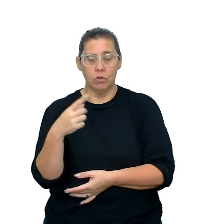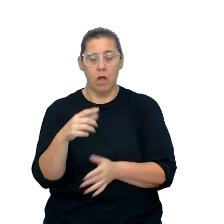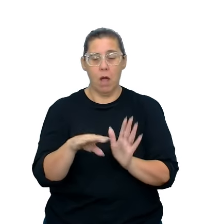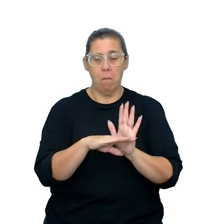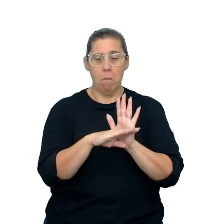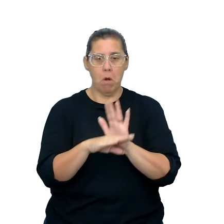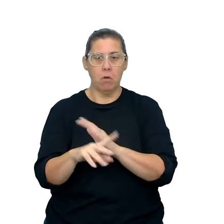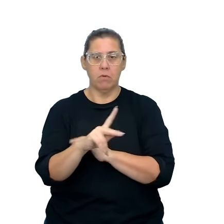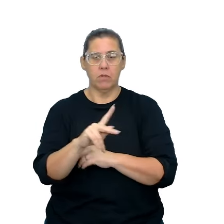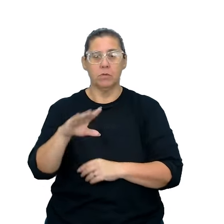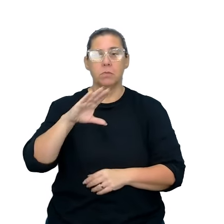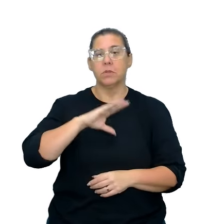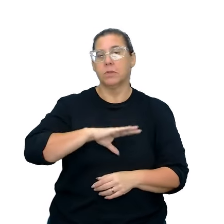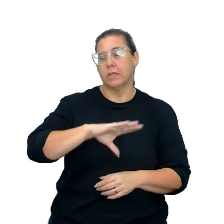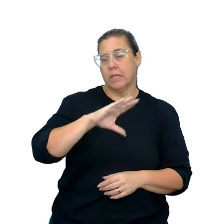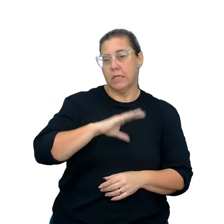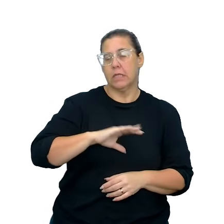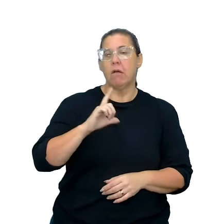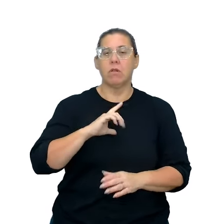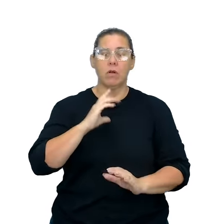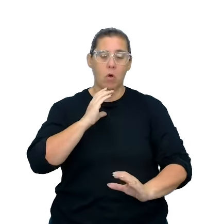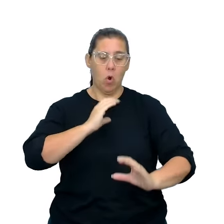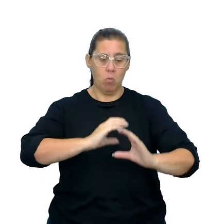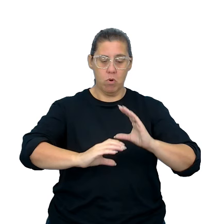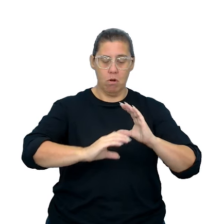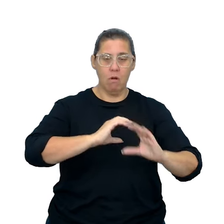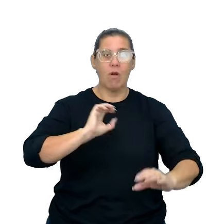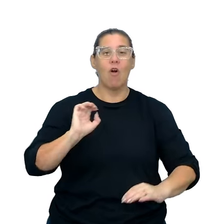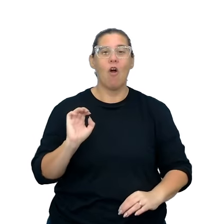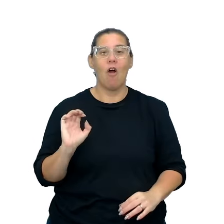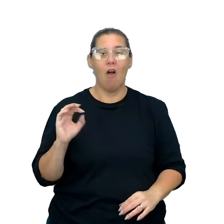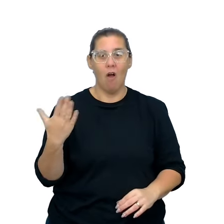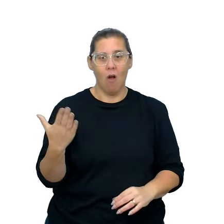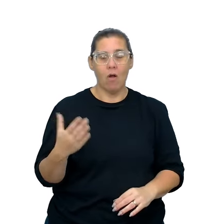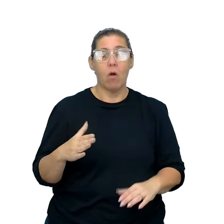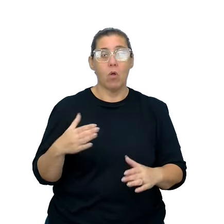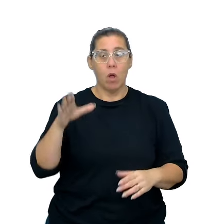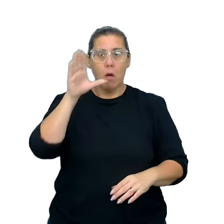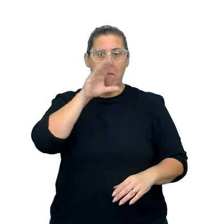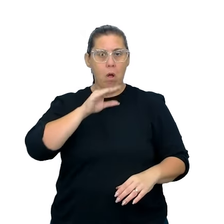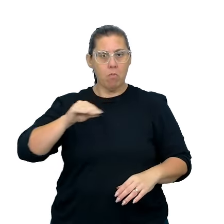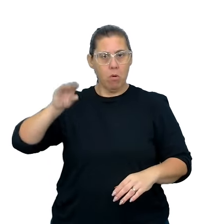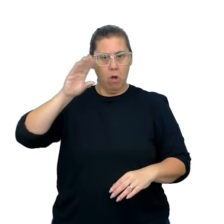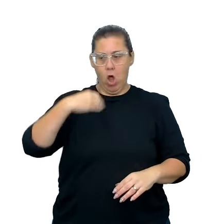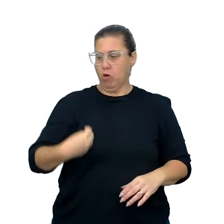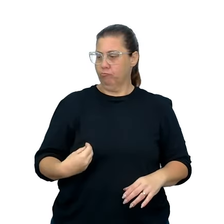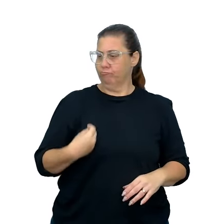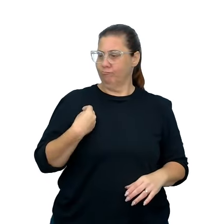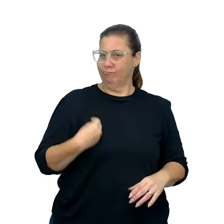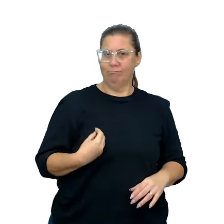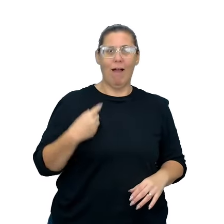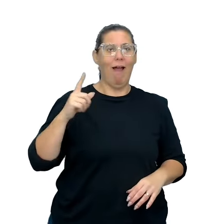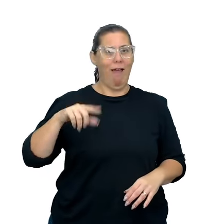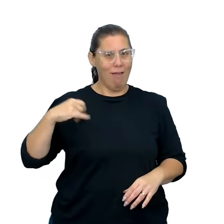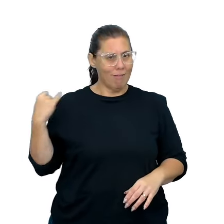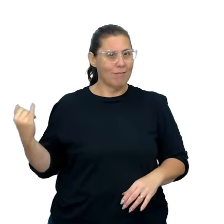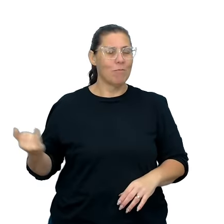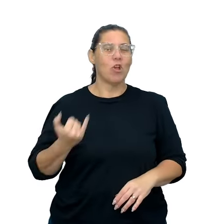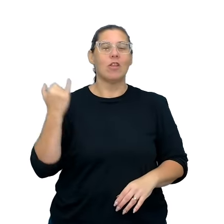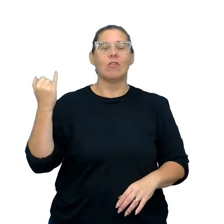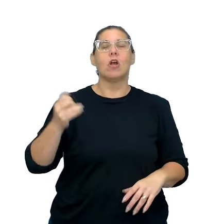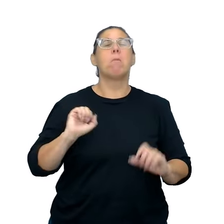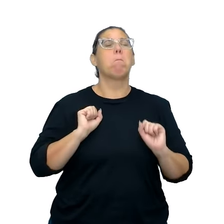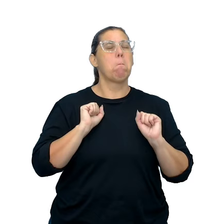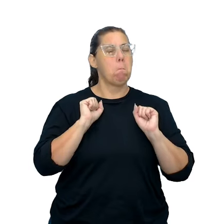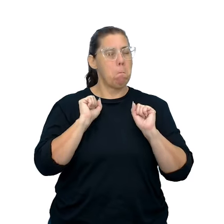e é onde se desenvolvia a comunicação, né? Onde a oralidade está presente e é fundamental para que se possa